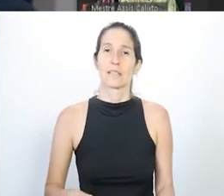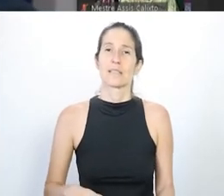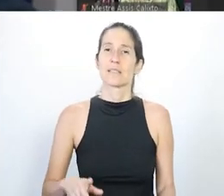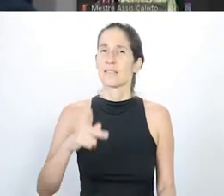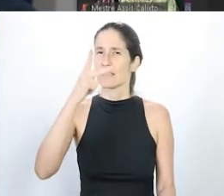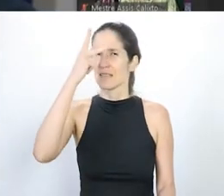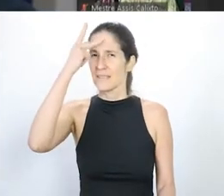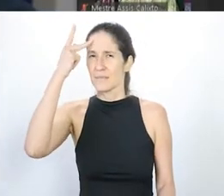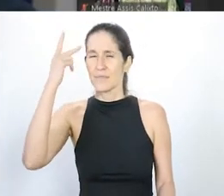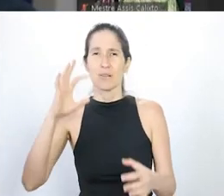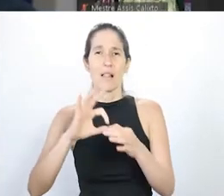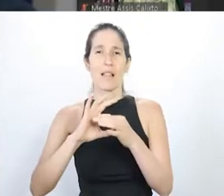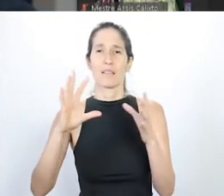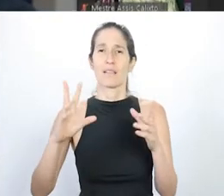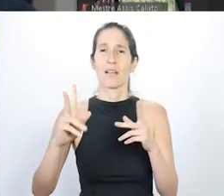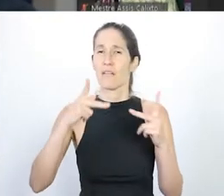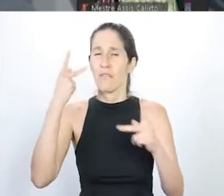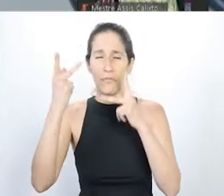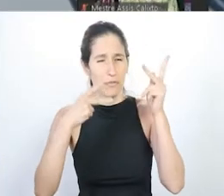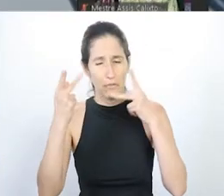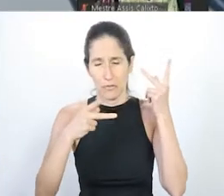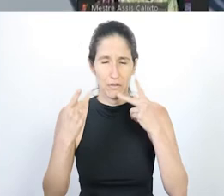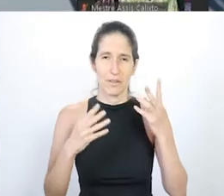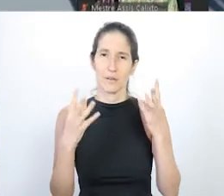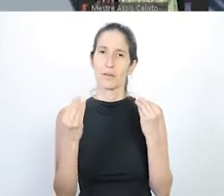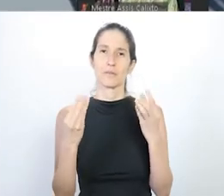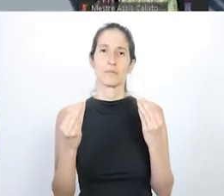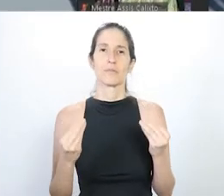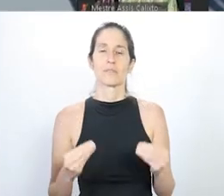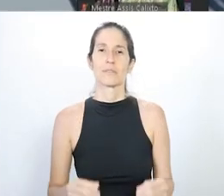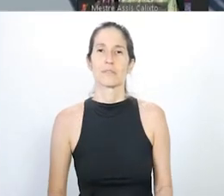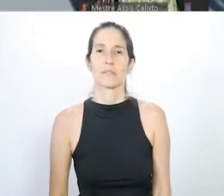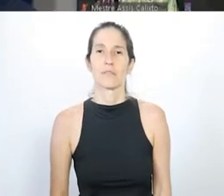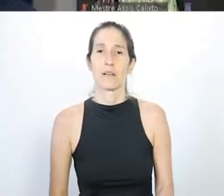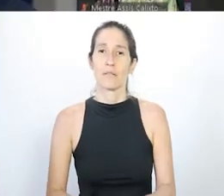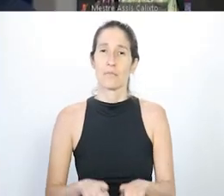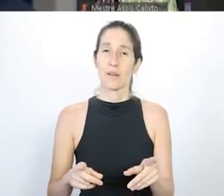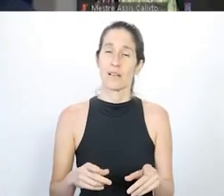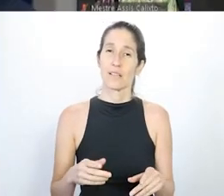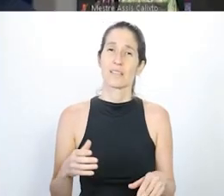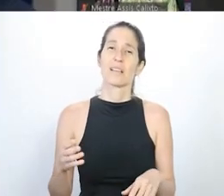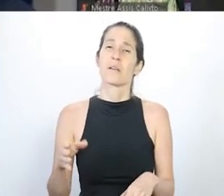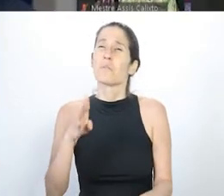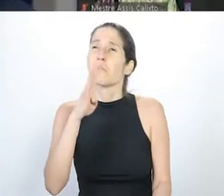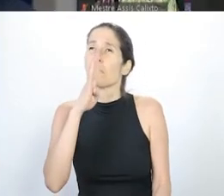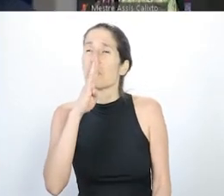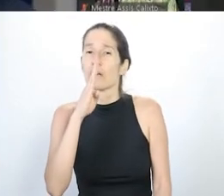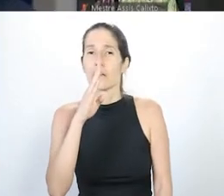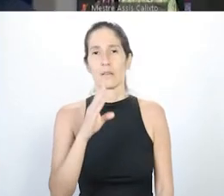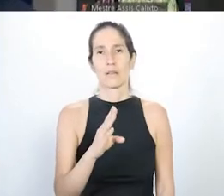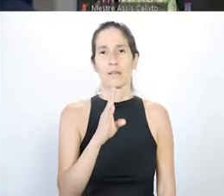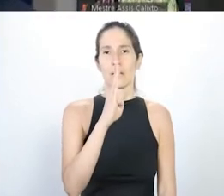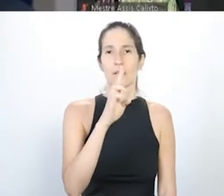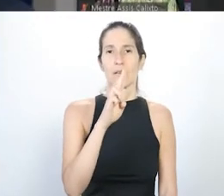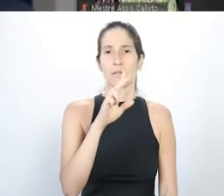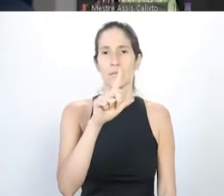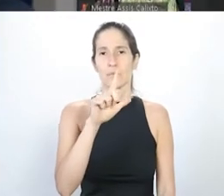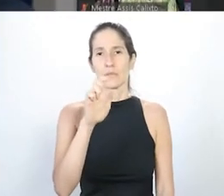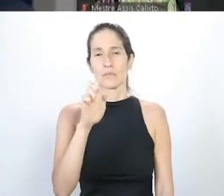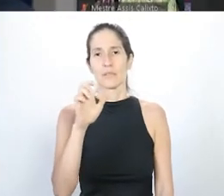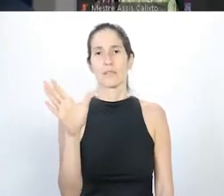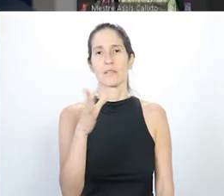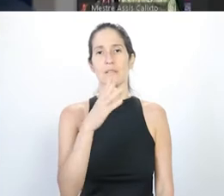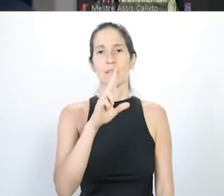amanhã, né? Mas ele está muito calado, e eu sabendo da natureza dele, isso não é muito, muito costumeiro dele,